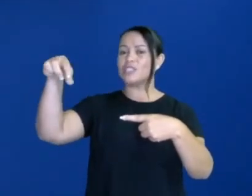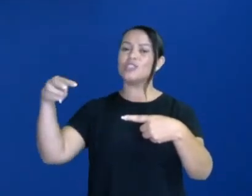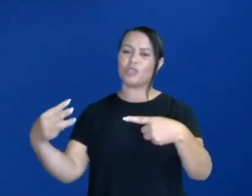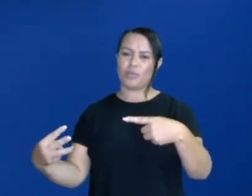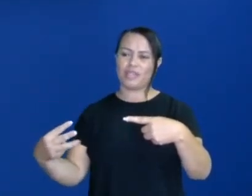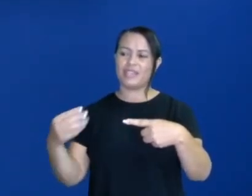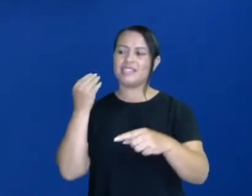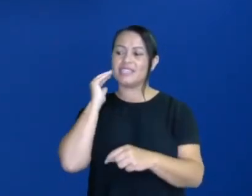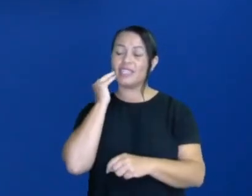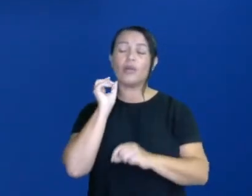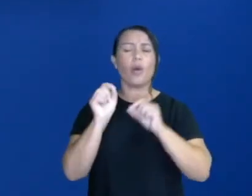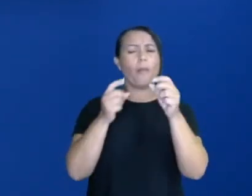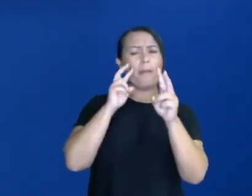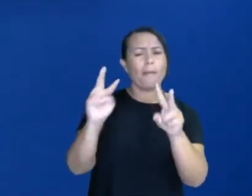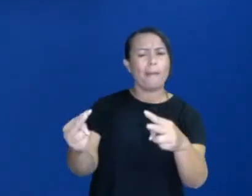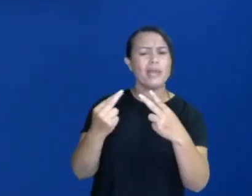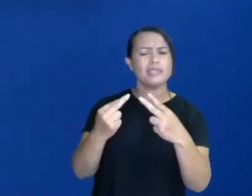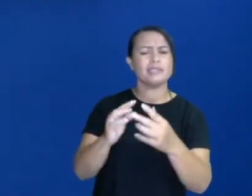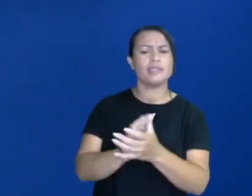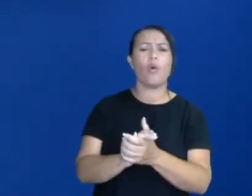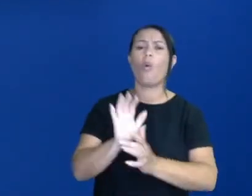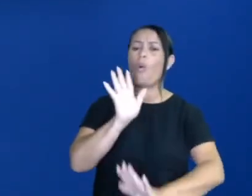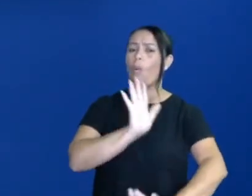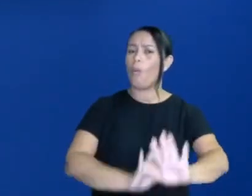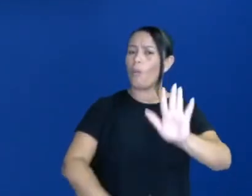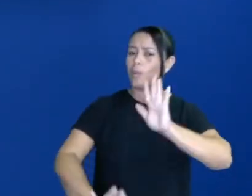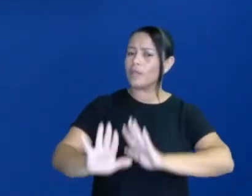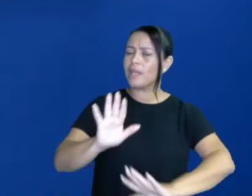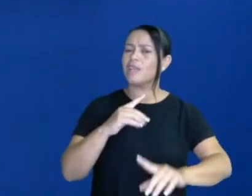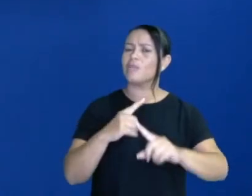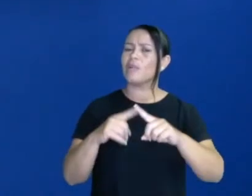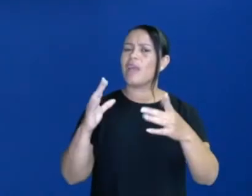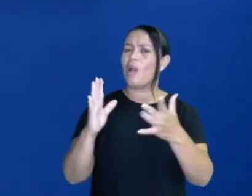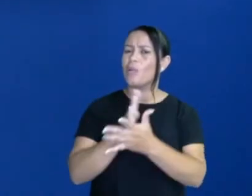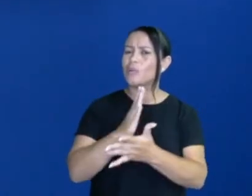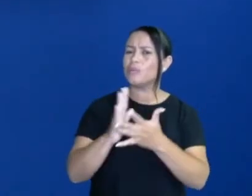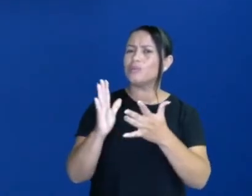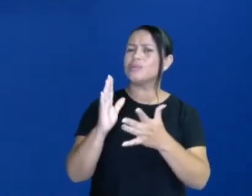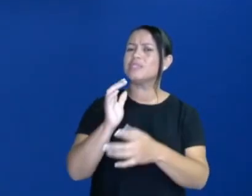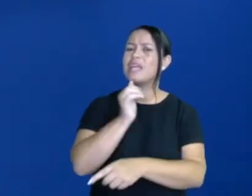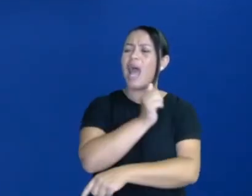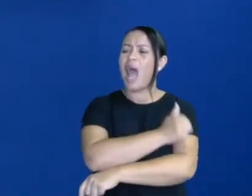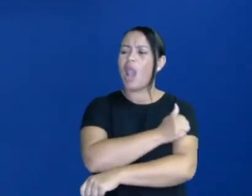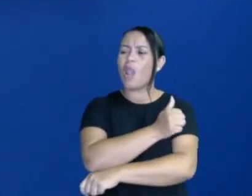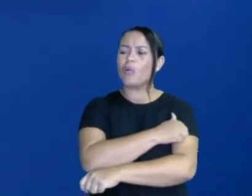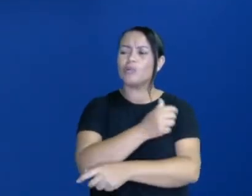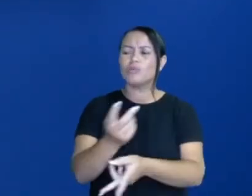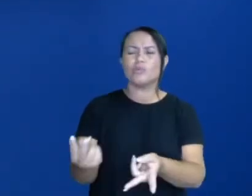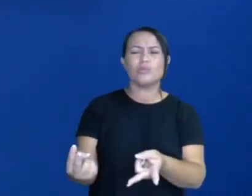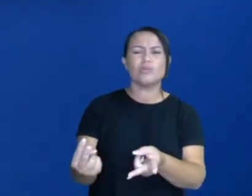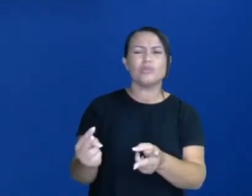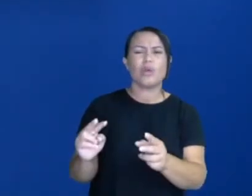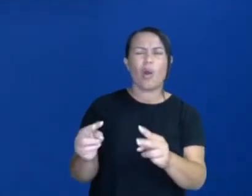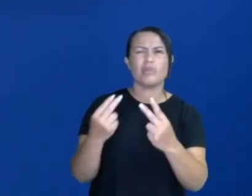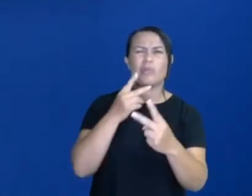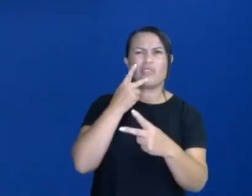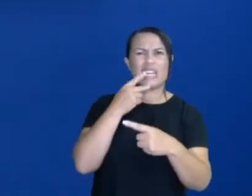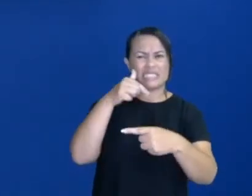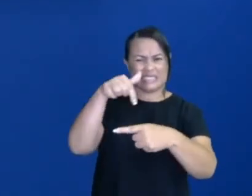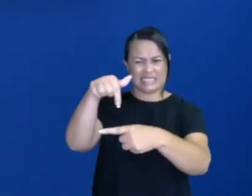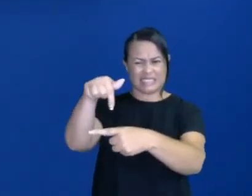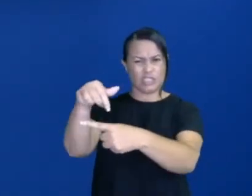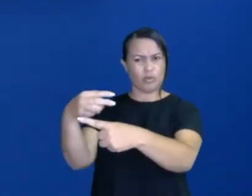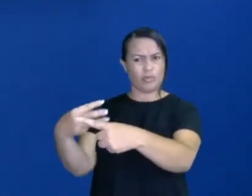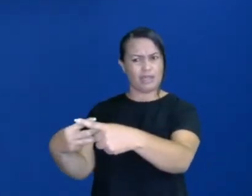3, tá? Então, preste atenção. Cuidado, porque muitos alunos aí observam, aí diz assim, 7 sobre 3